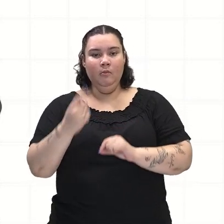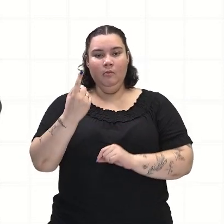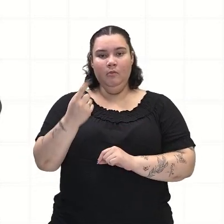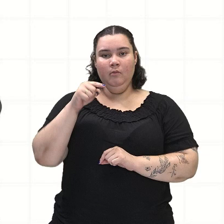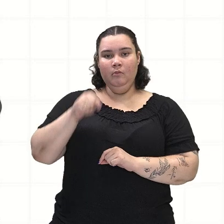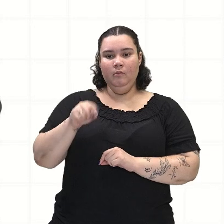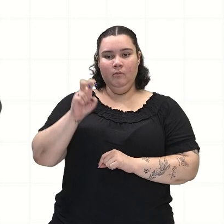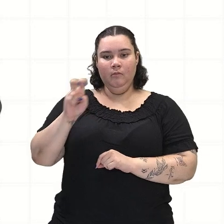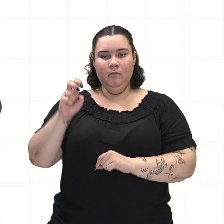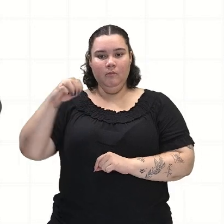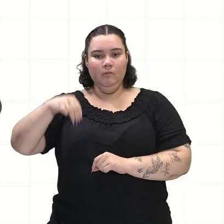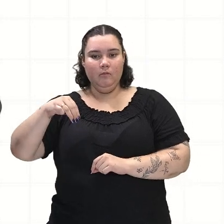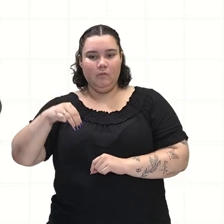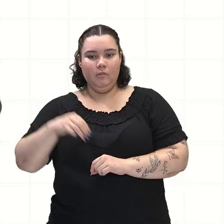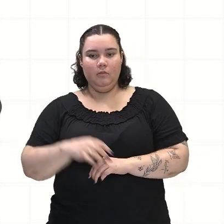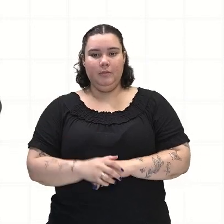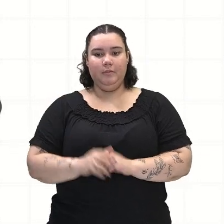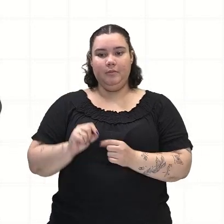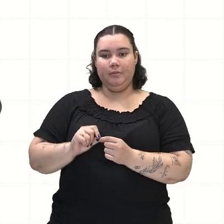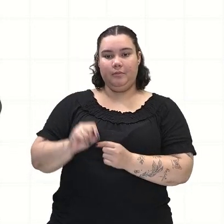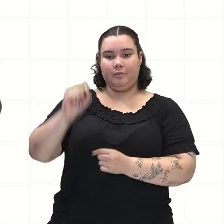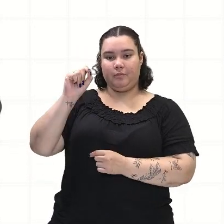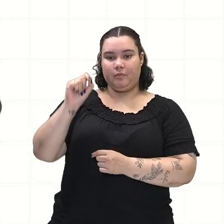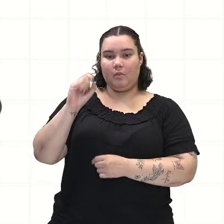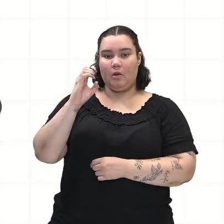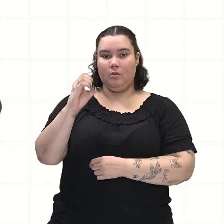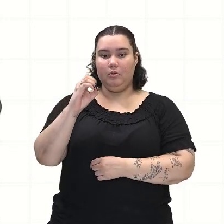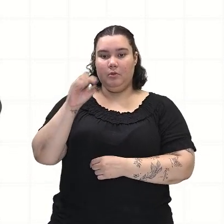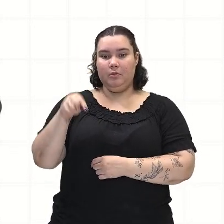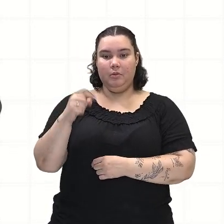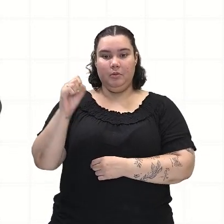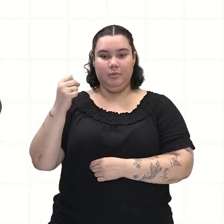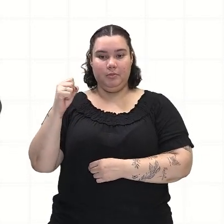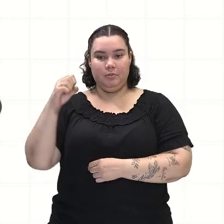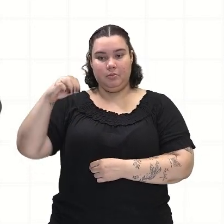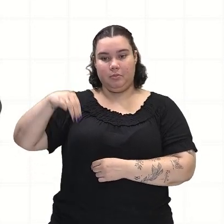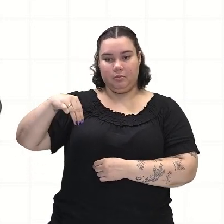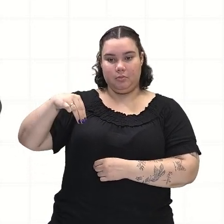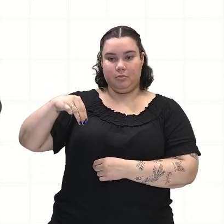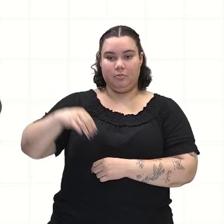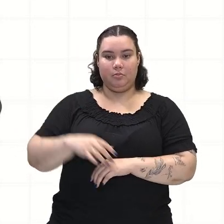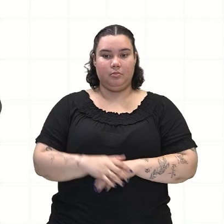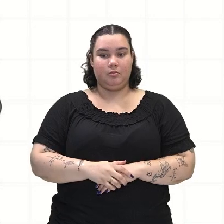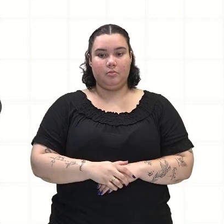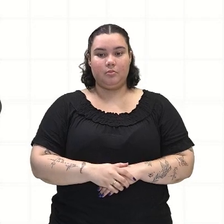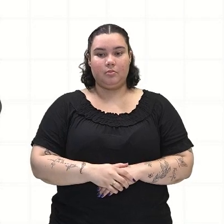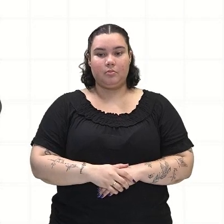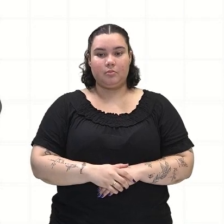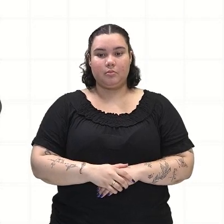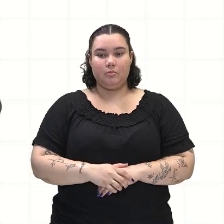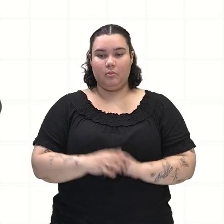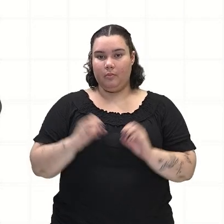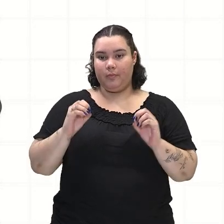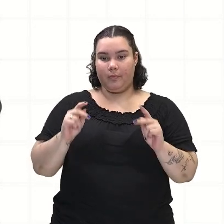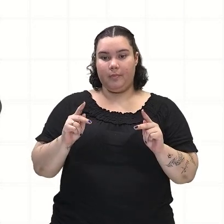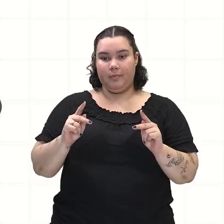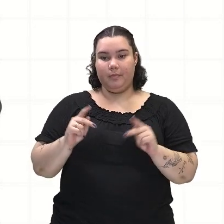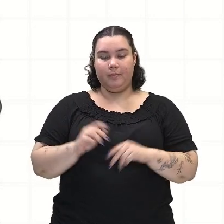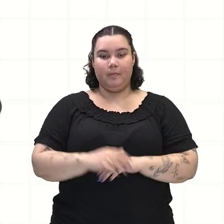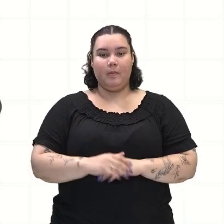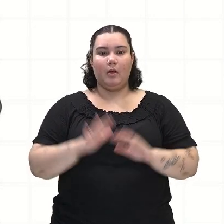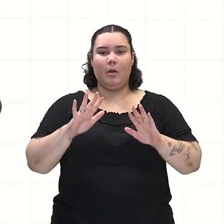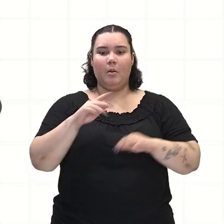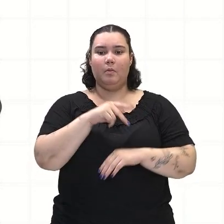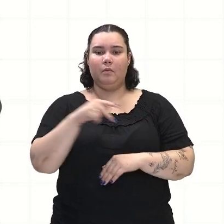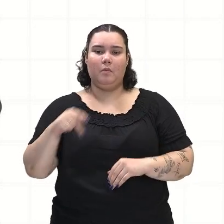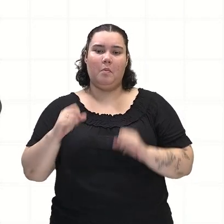metro e a altura é 0,8 metro. Tá bom? Professor, eu